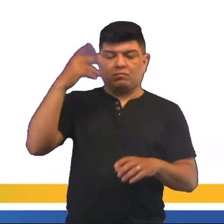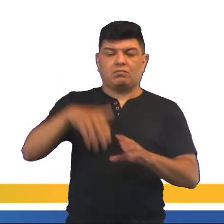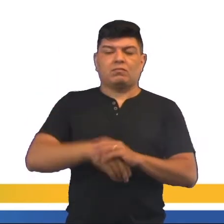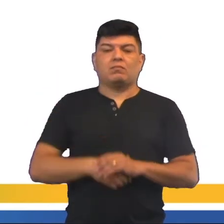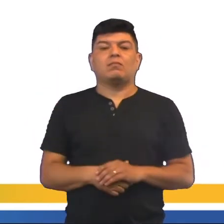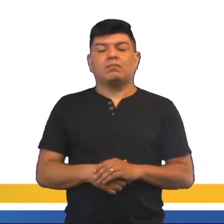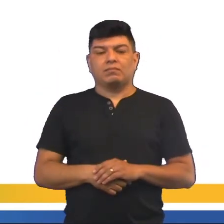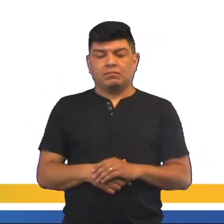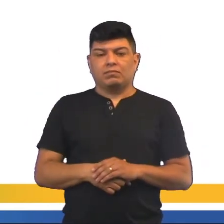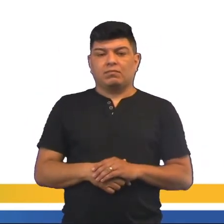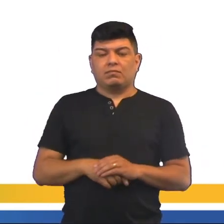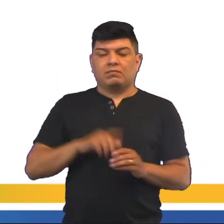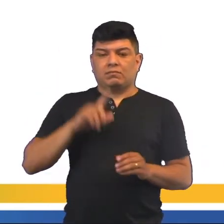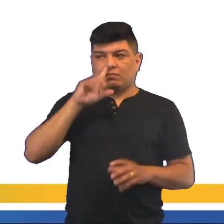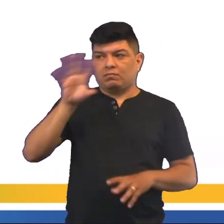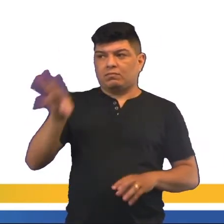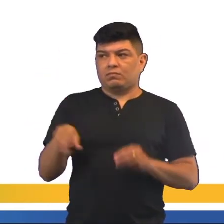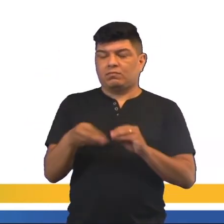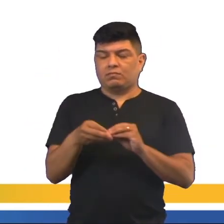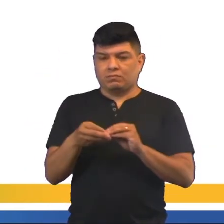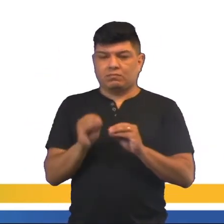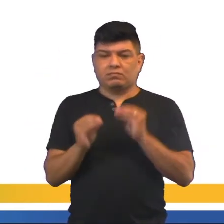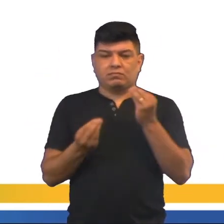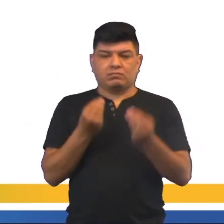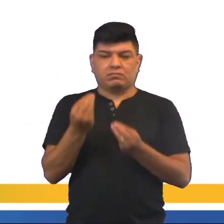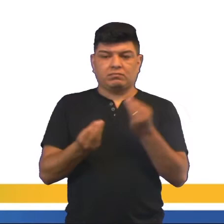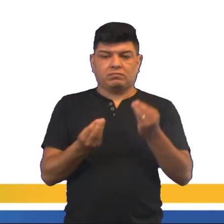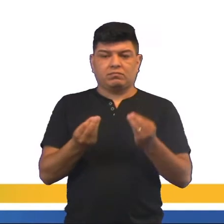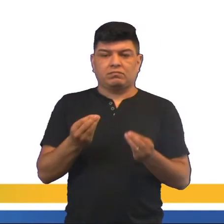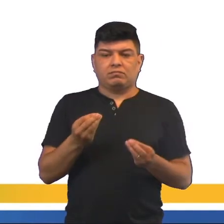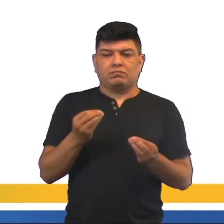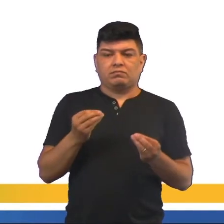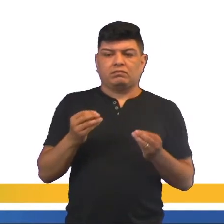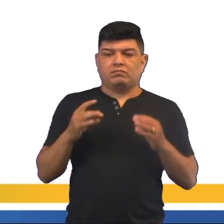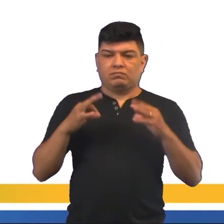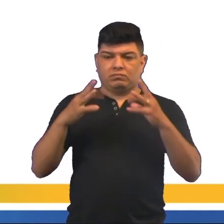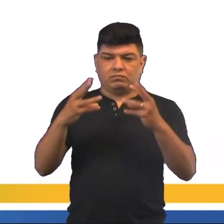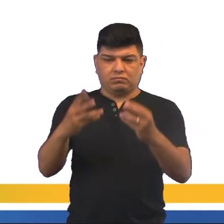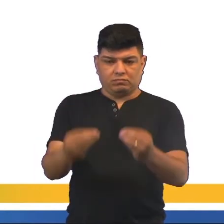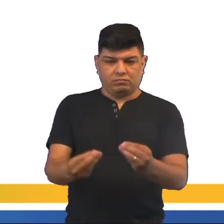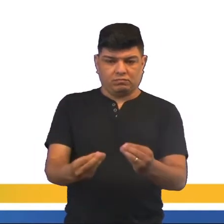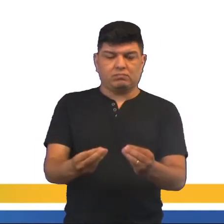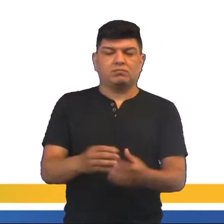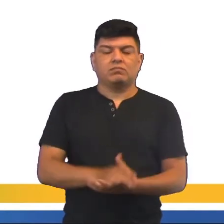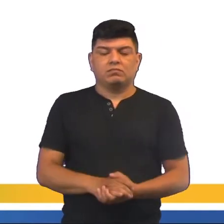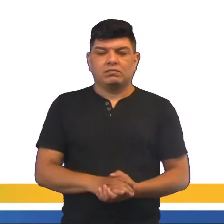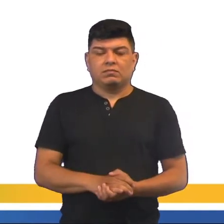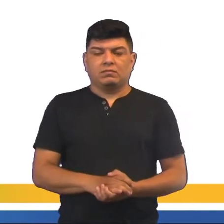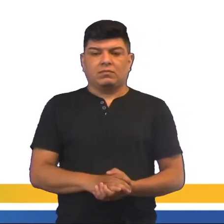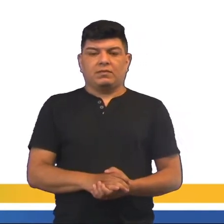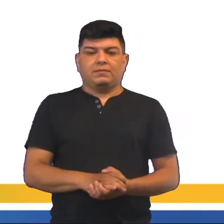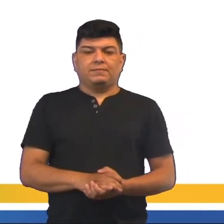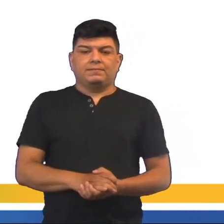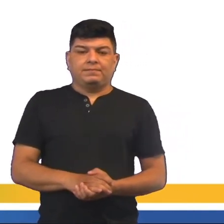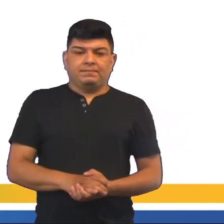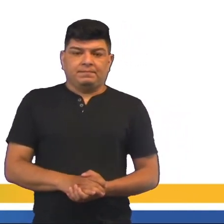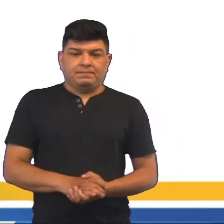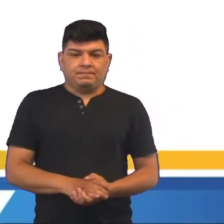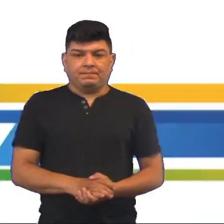natural. A gente vai ver brevemente aí sobre o funcionamento dessas unidades, né? Como é que elas funcionam no fim das